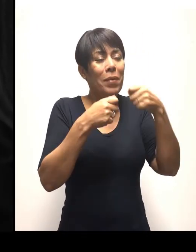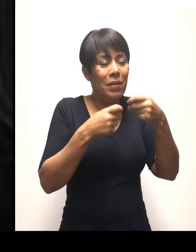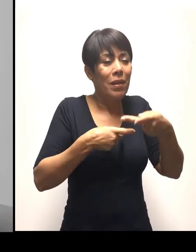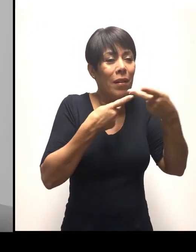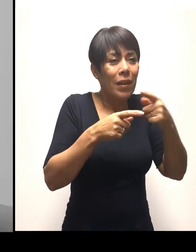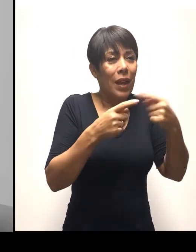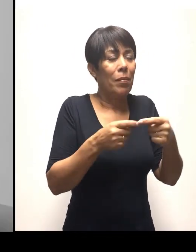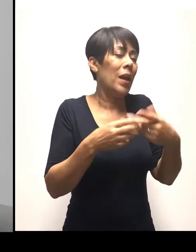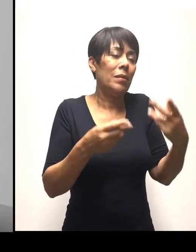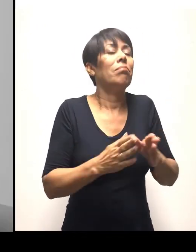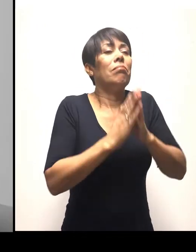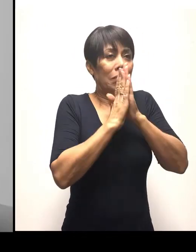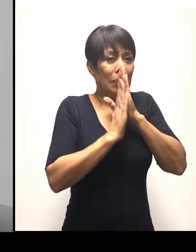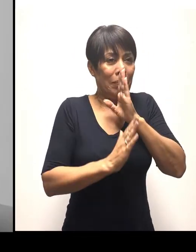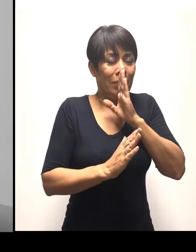coisas ela não conseguiu.